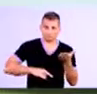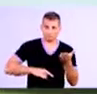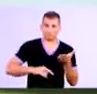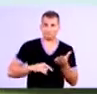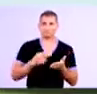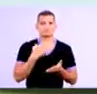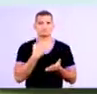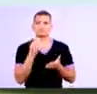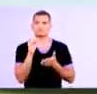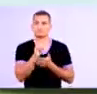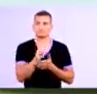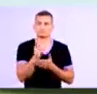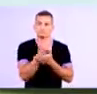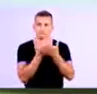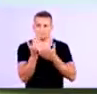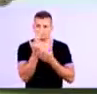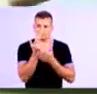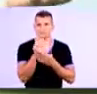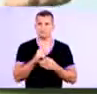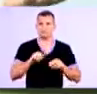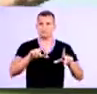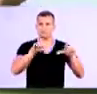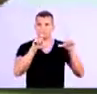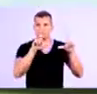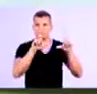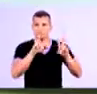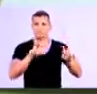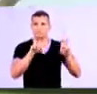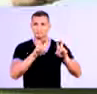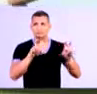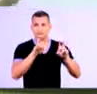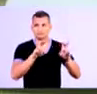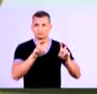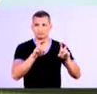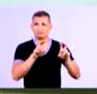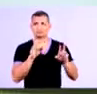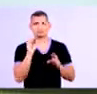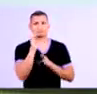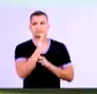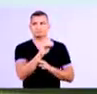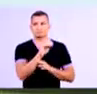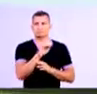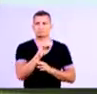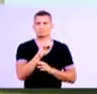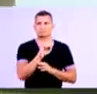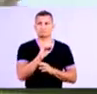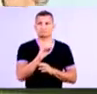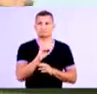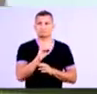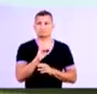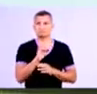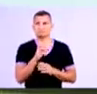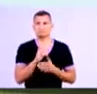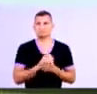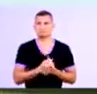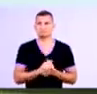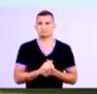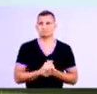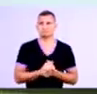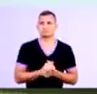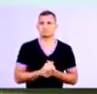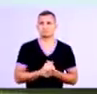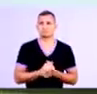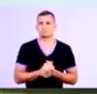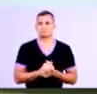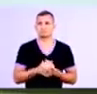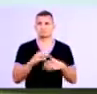aquilo. Numa tela de computador, a gente raramente coloca uma coisa dessa, a não ser que esteja um segmento, alguma coisa bem definida.